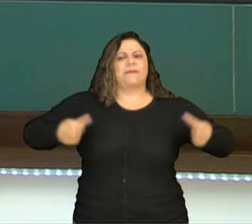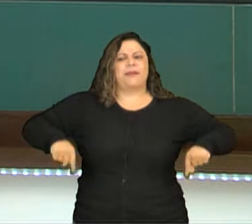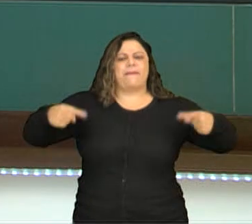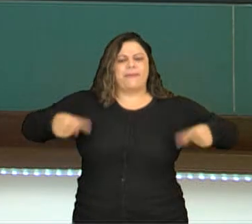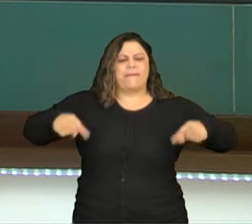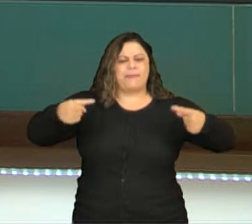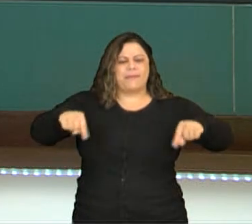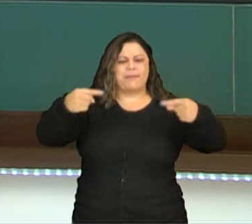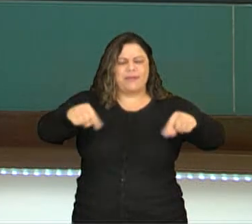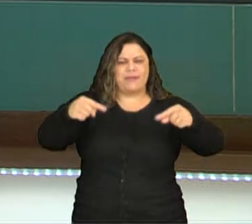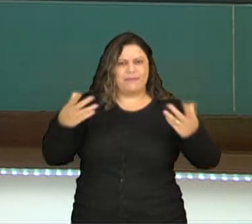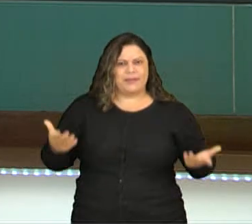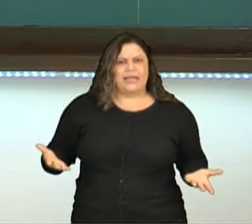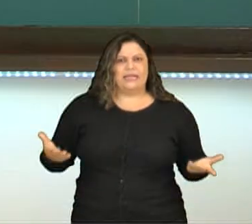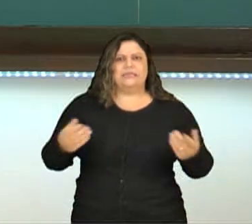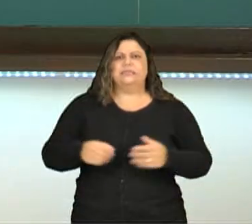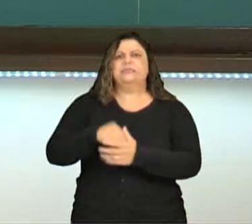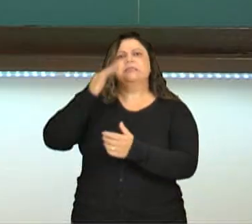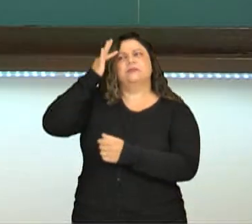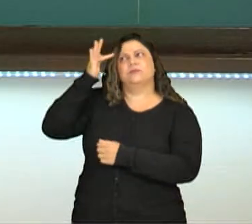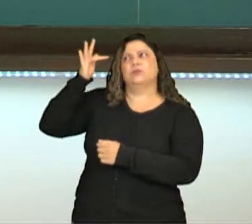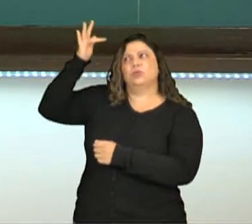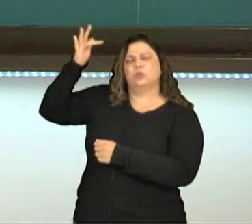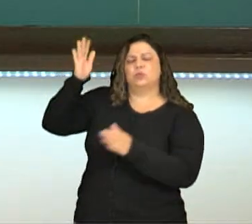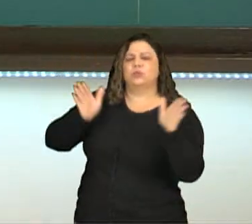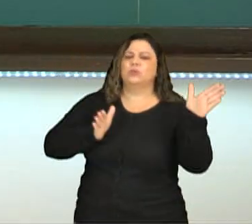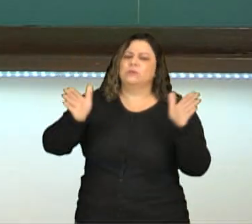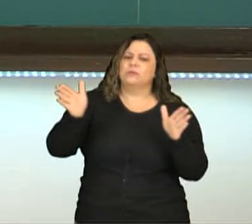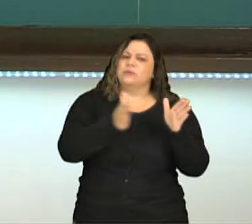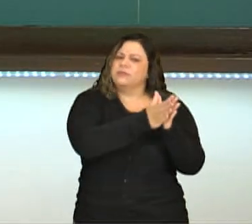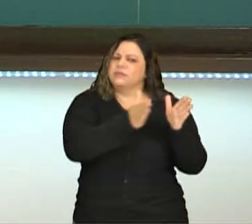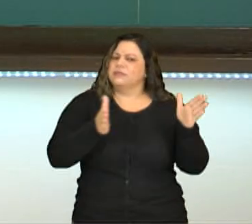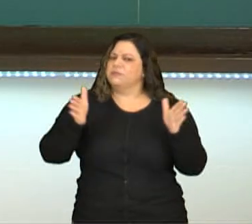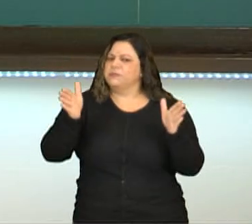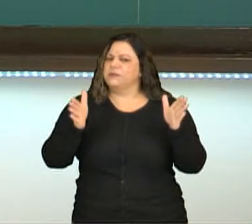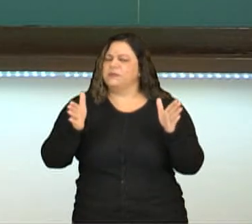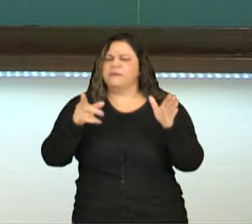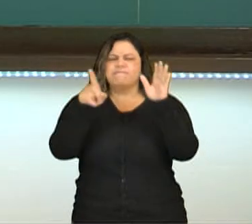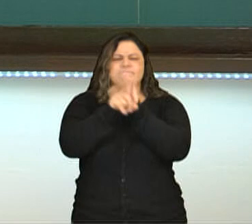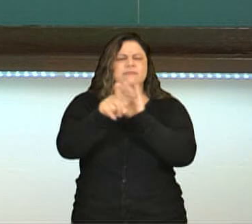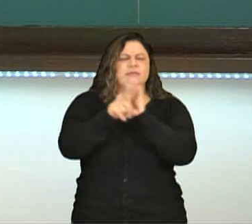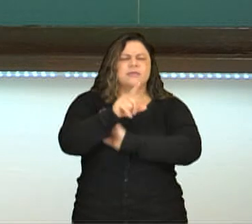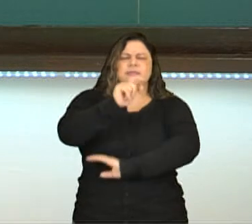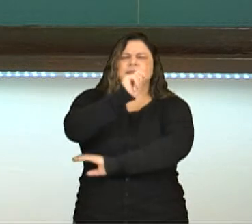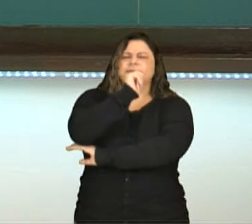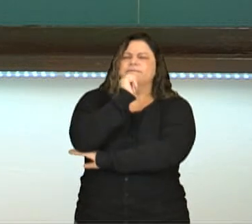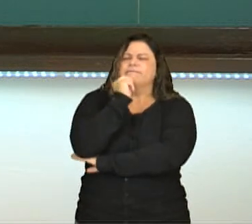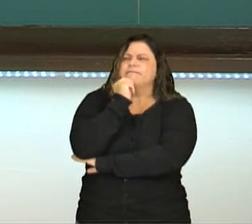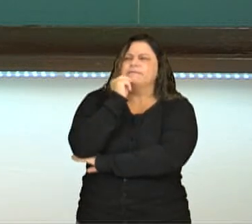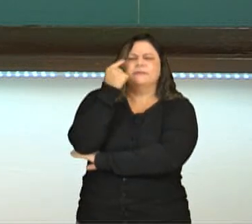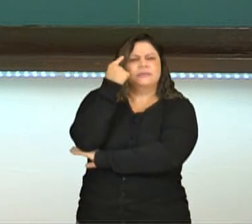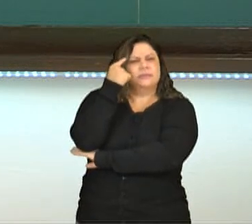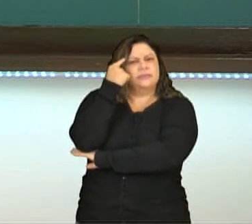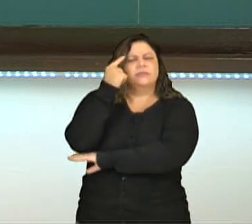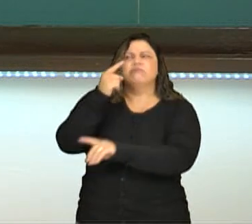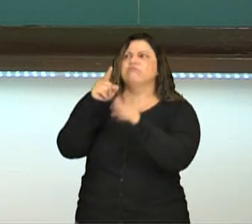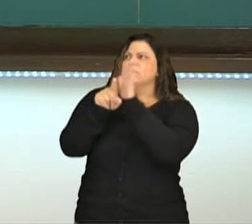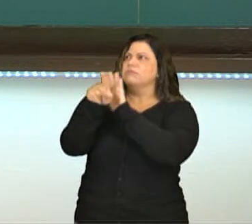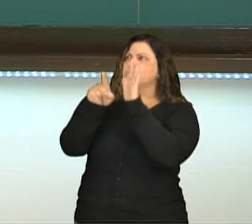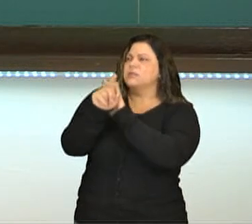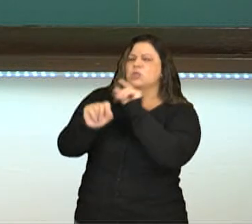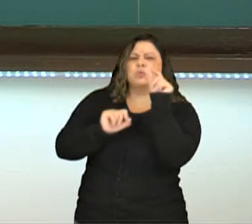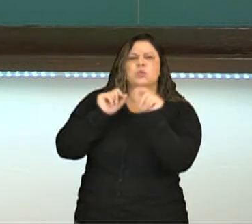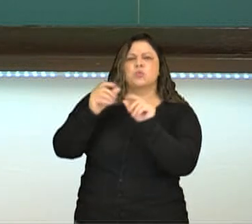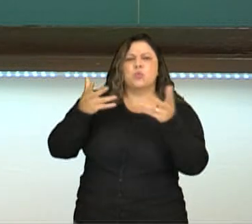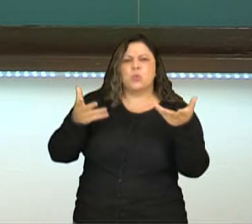os universais. Ou seja, os filósofos nesse período, eles vão se perguntar sobre essa condição. Quando